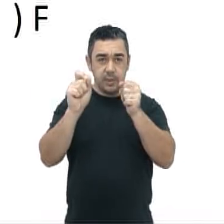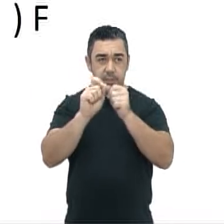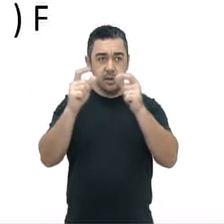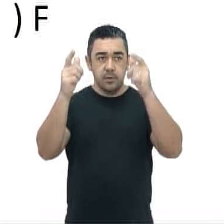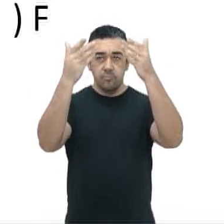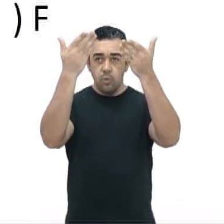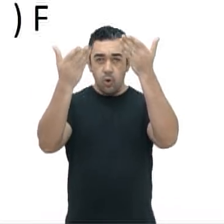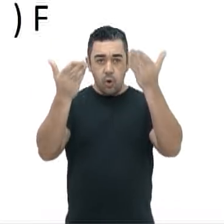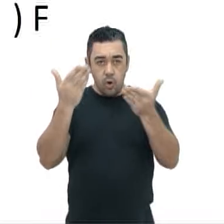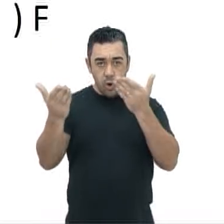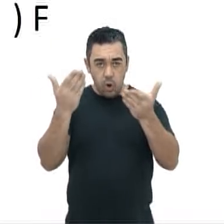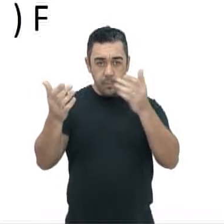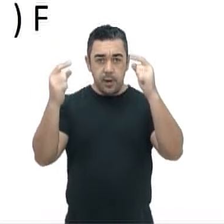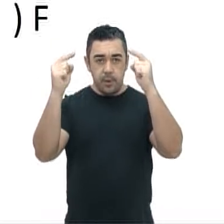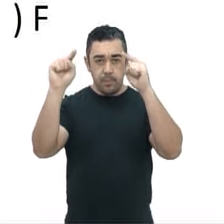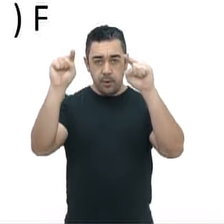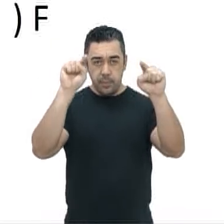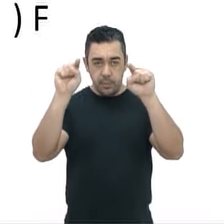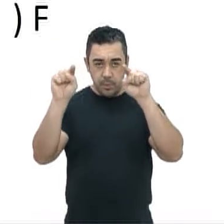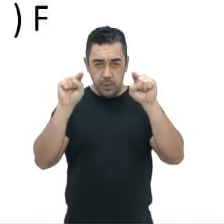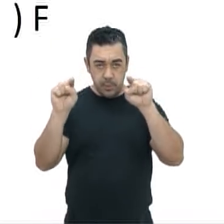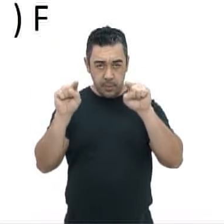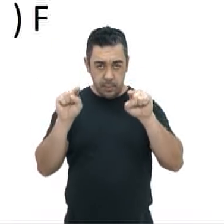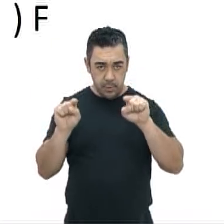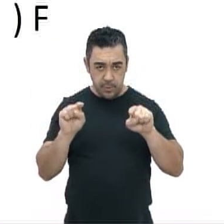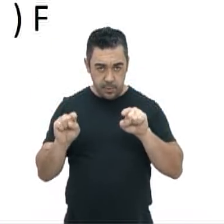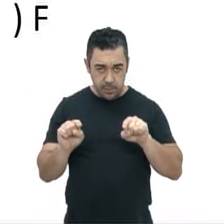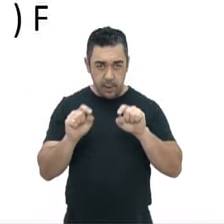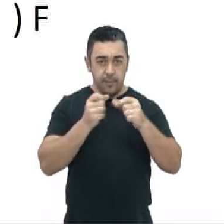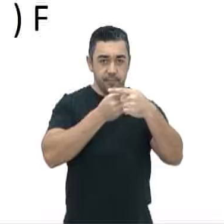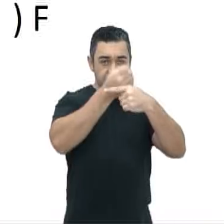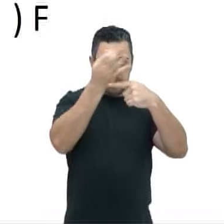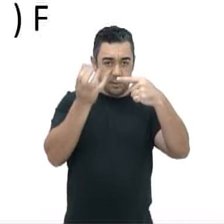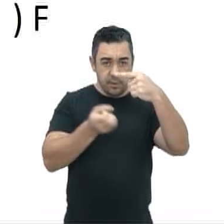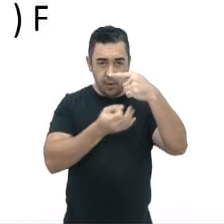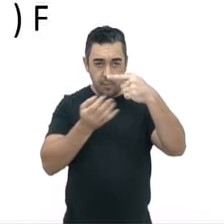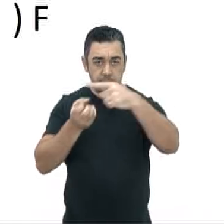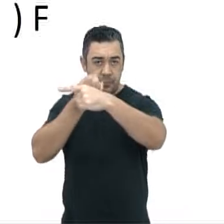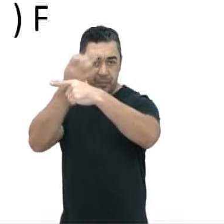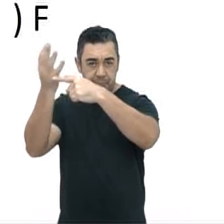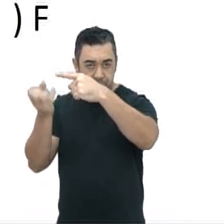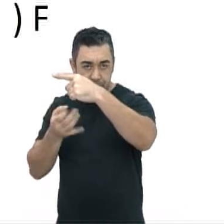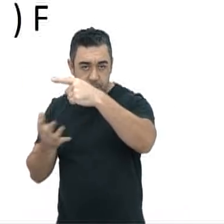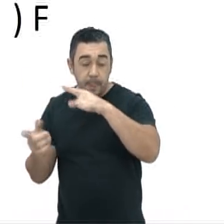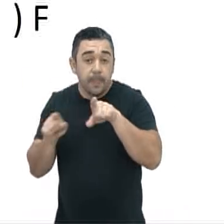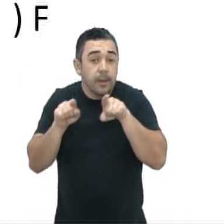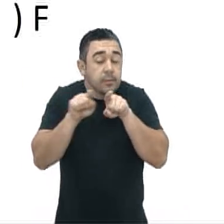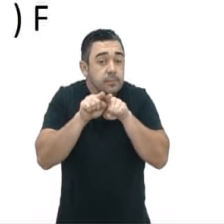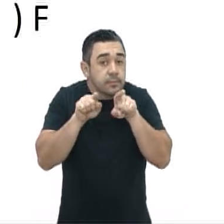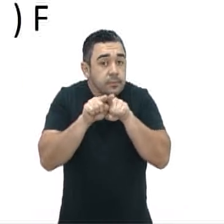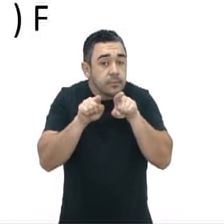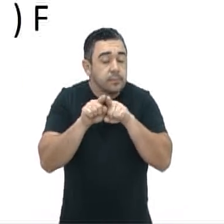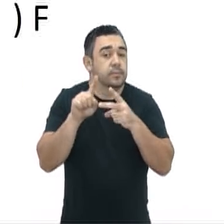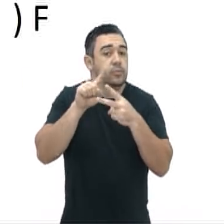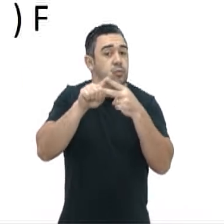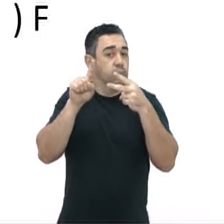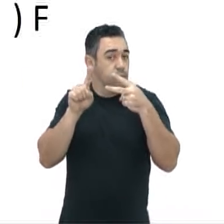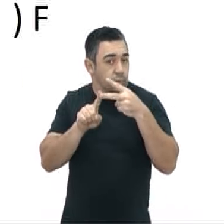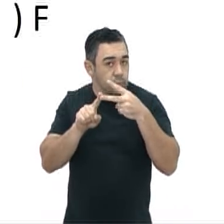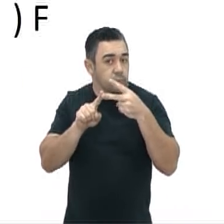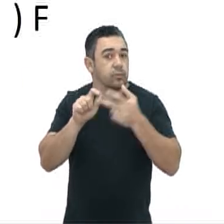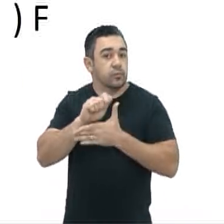de comparação entre uma fração e outra. E a gente também fez dois